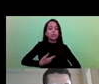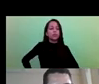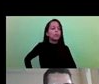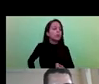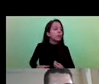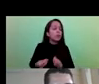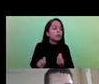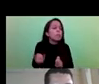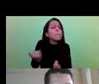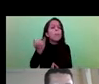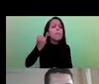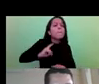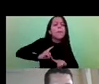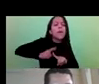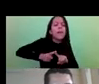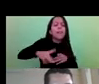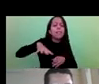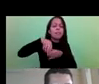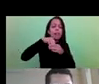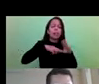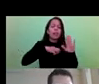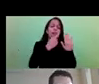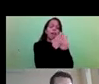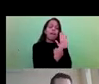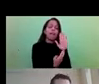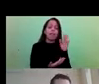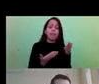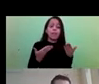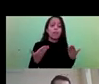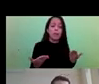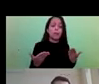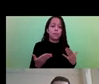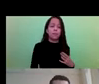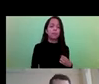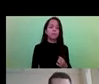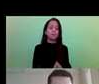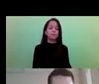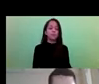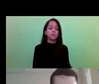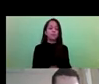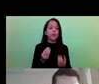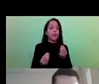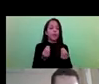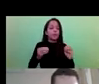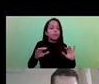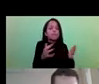os critérios que se estabelecem para essa formação?